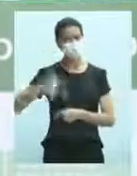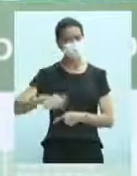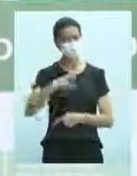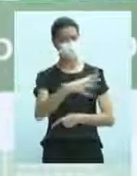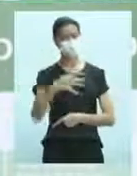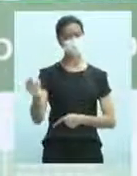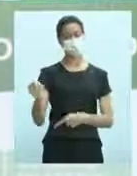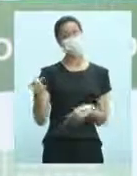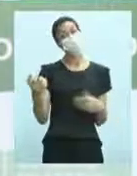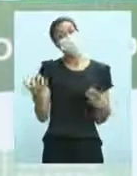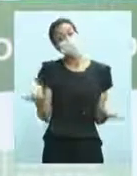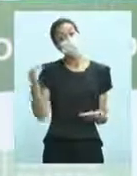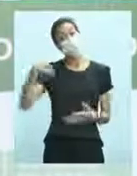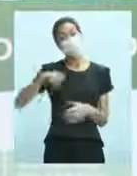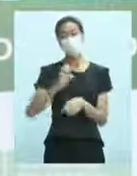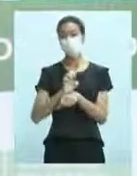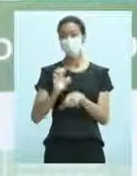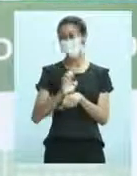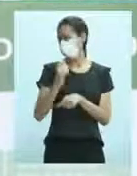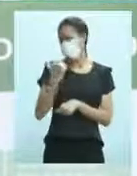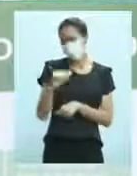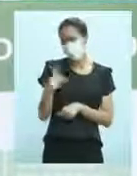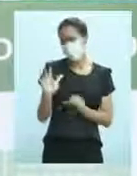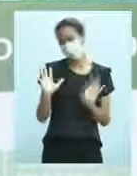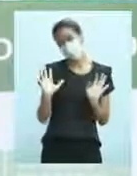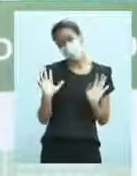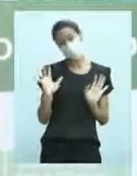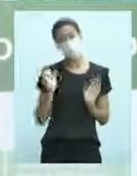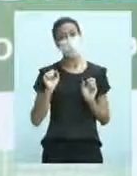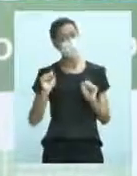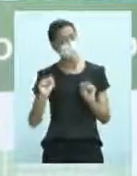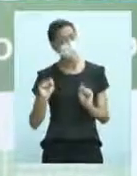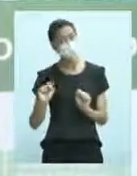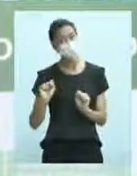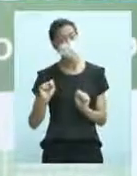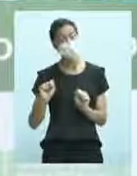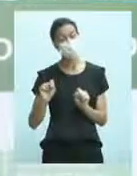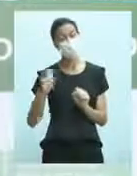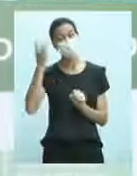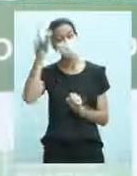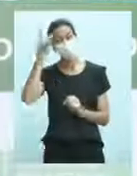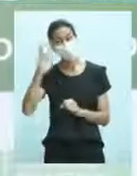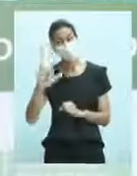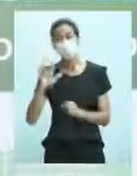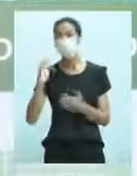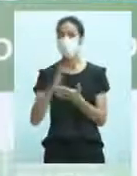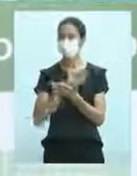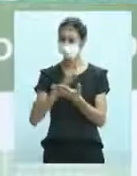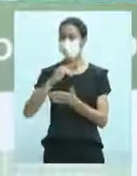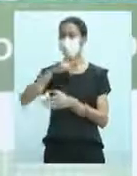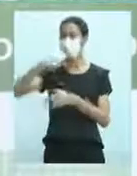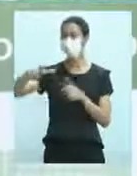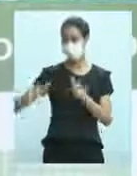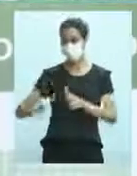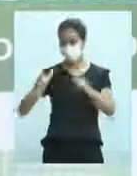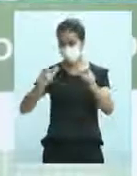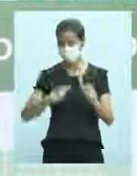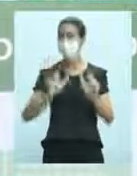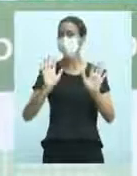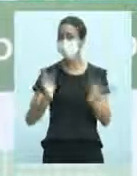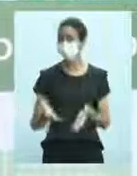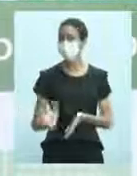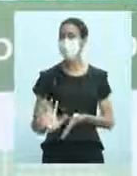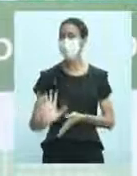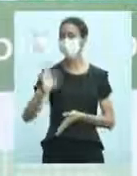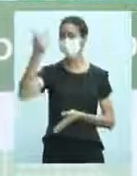do mundo que pessoas que tiveram convide voltar a ter quadro o quadro novamente por mim então